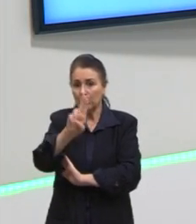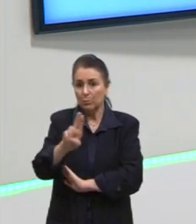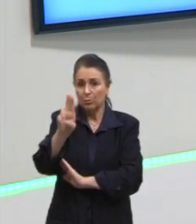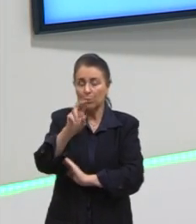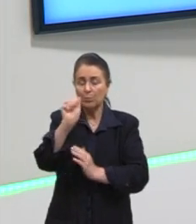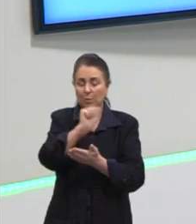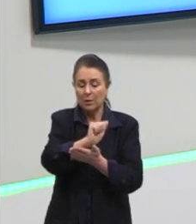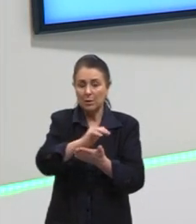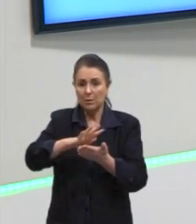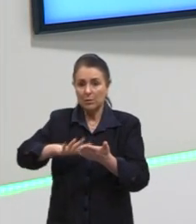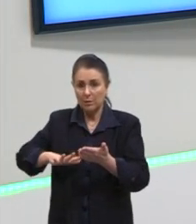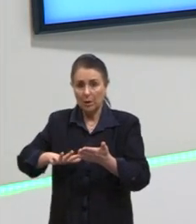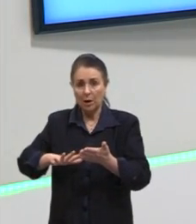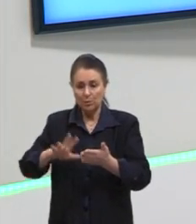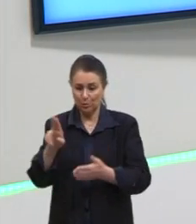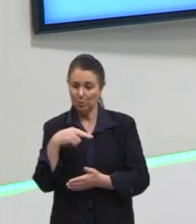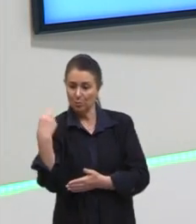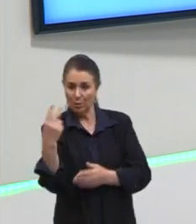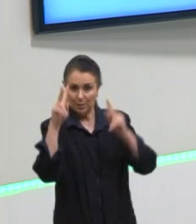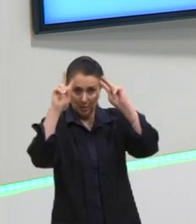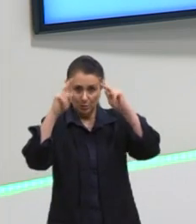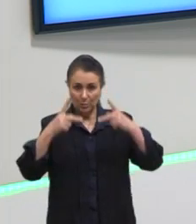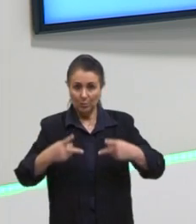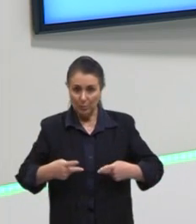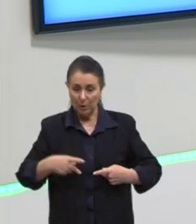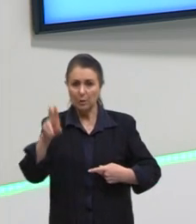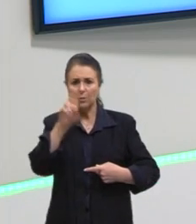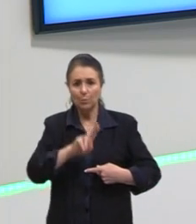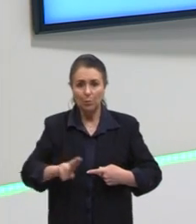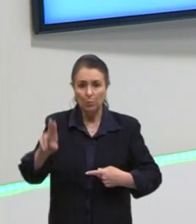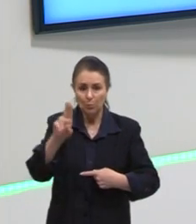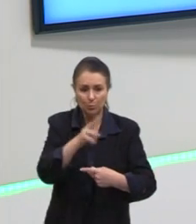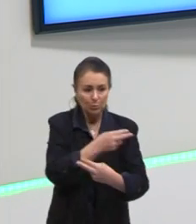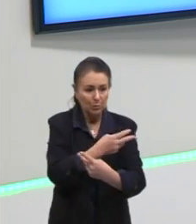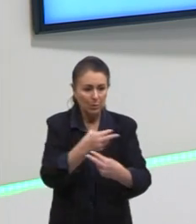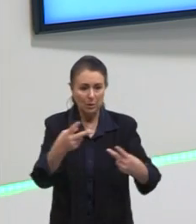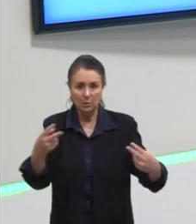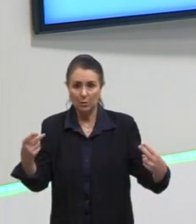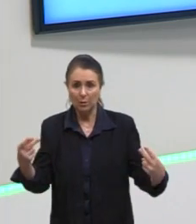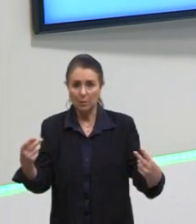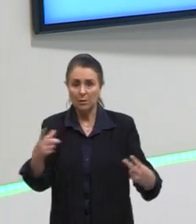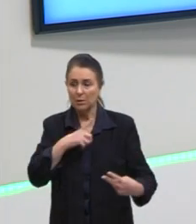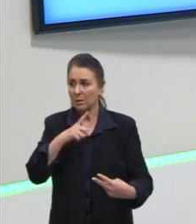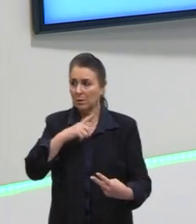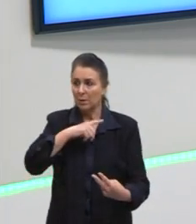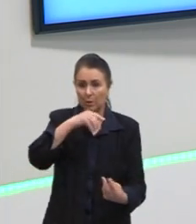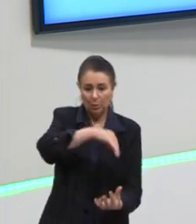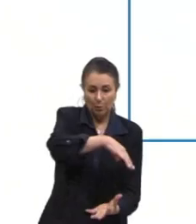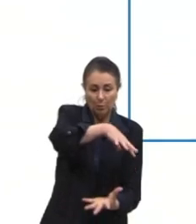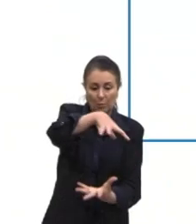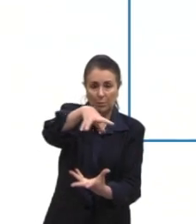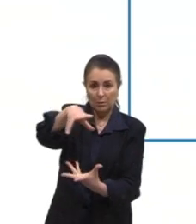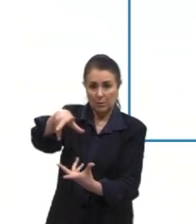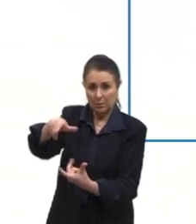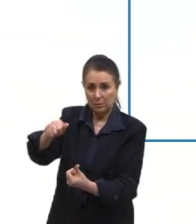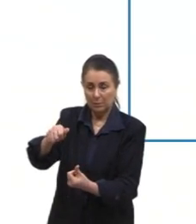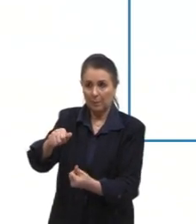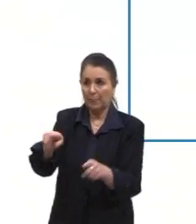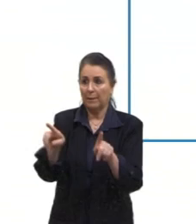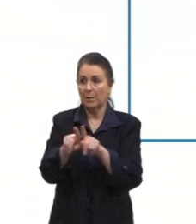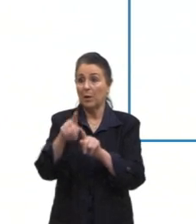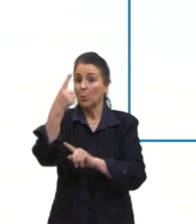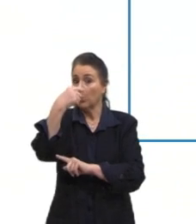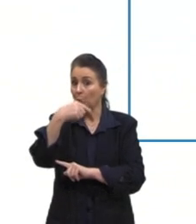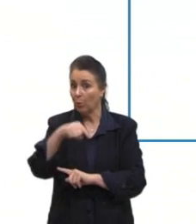das atividades humanas da terra do uso dos recursos que nós temos nesse planeta mas pearson né